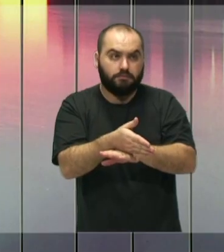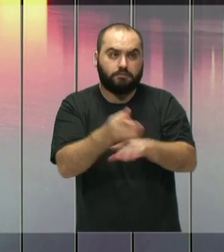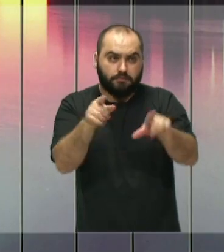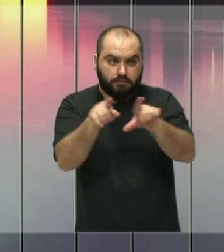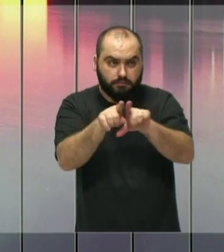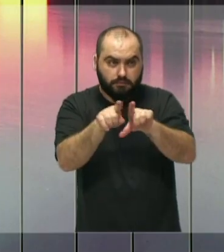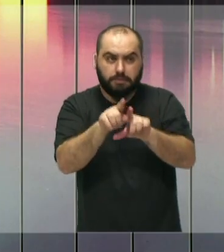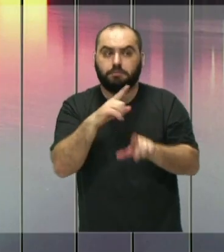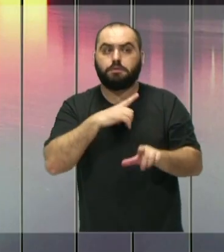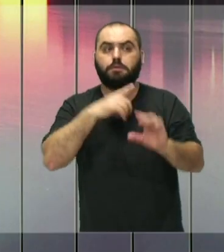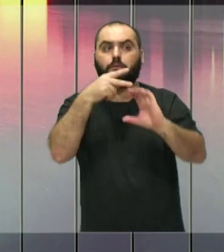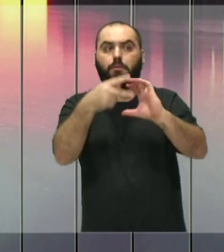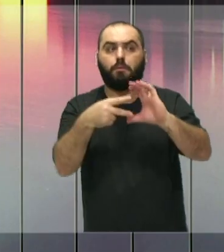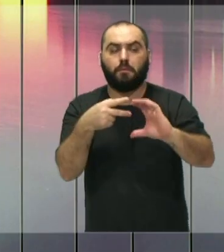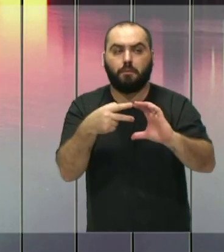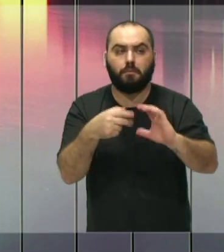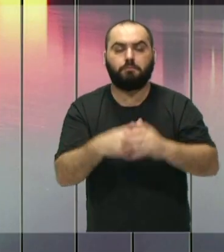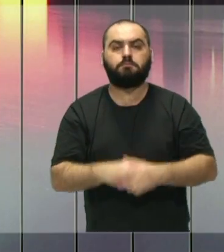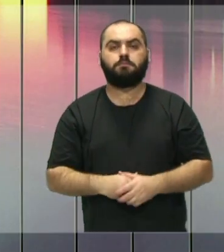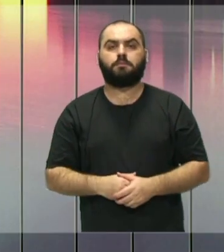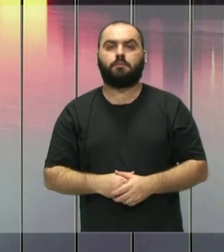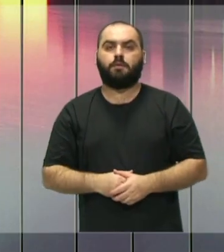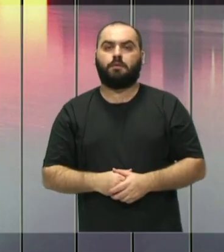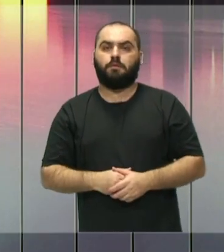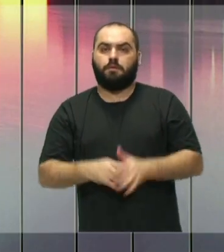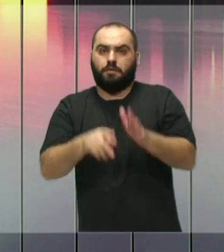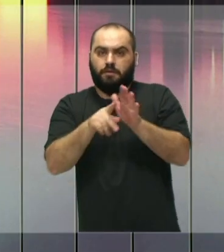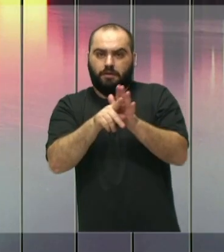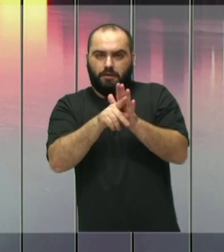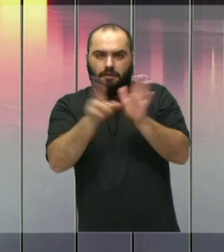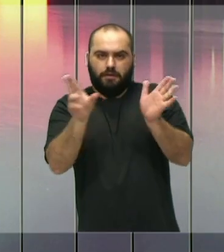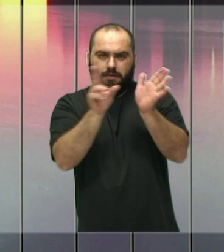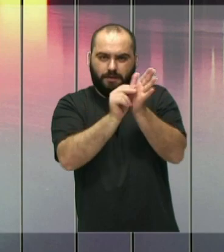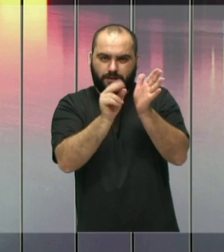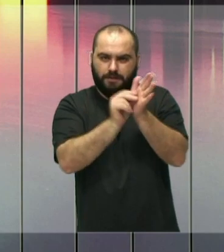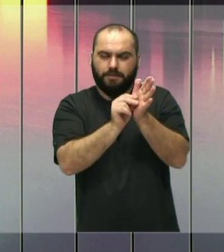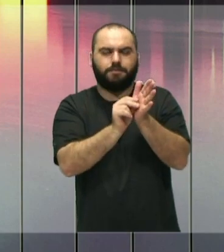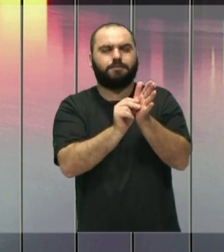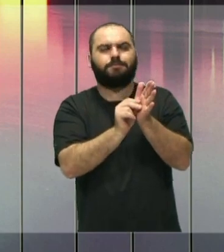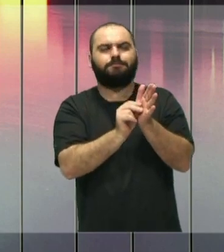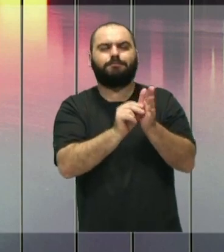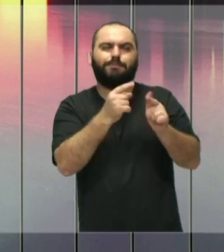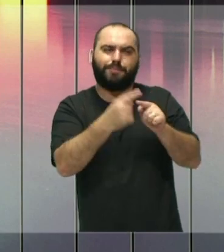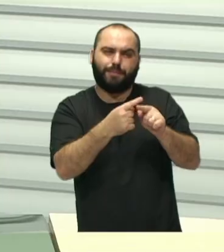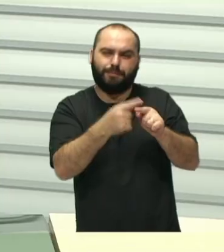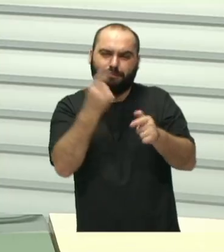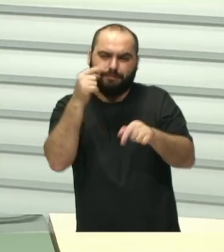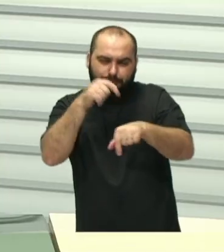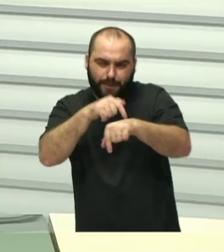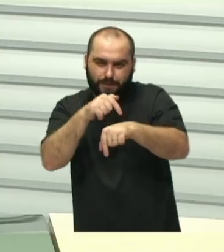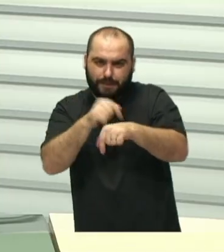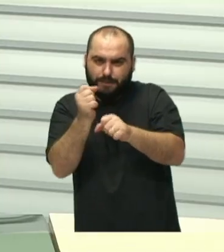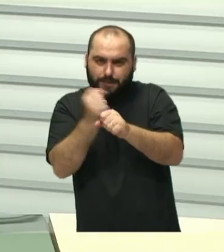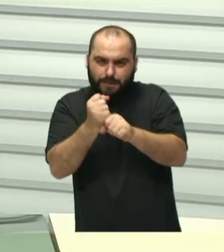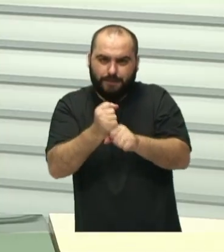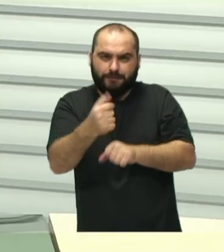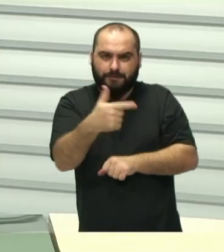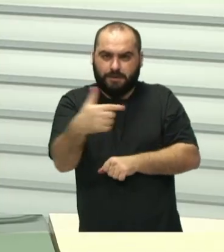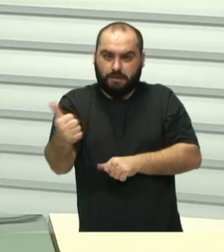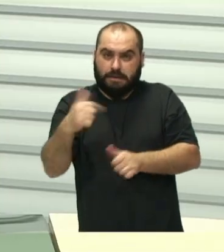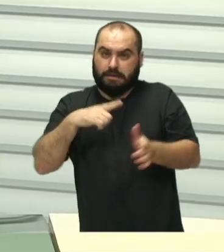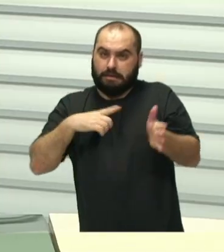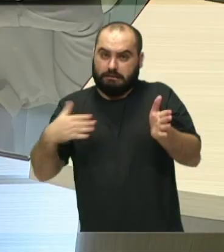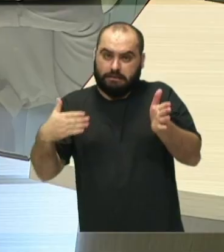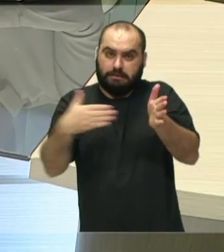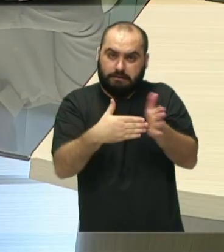é qual foi o impacto dessa ferramenta Lembrando que ainda alguns períodos de 2021 teve restrições